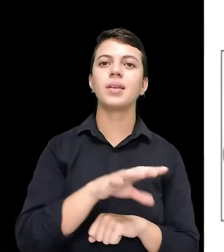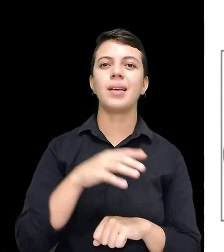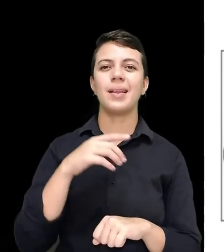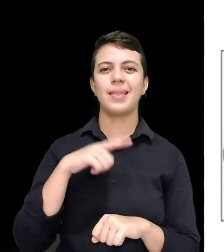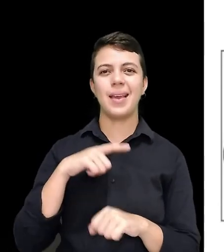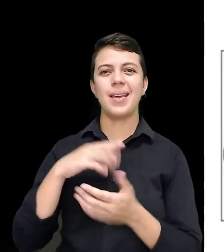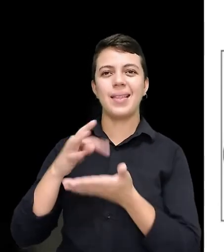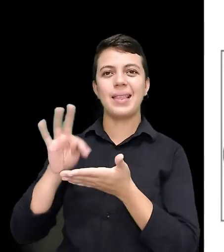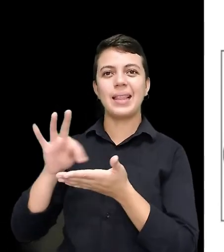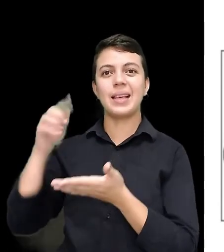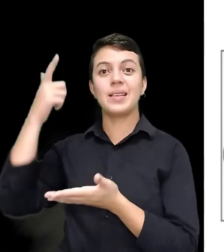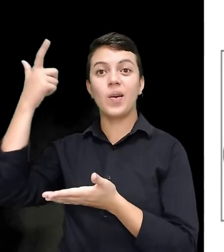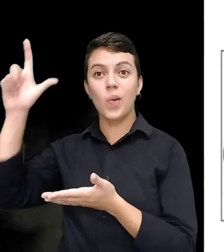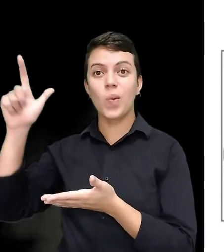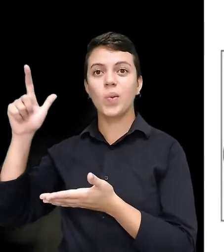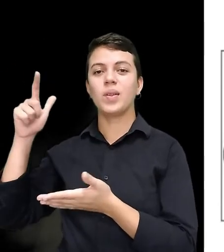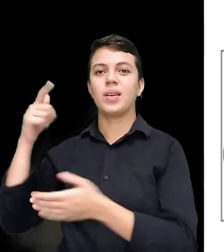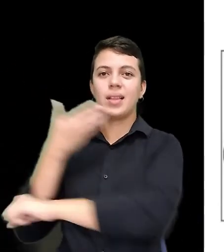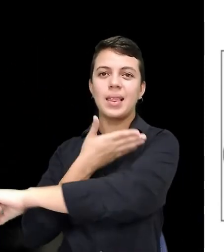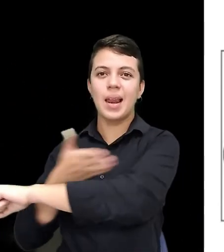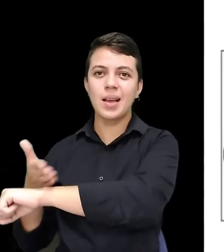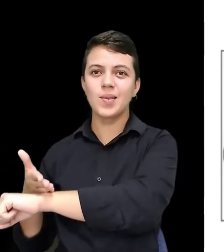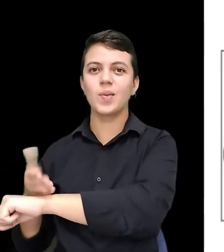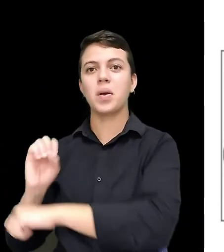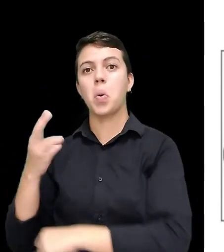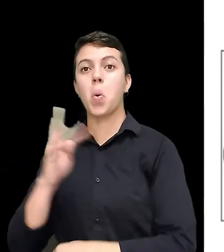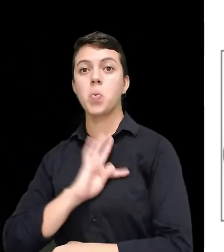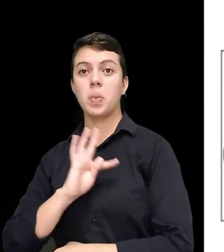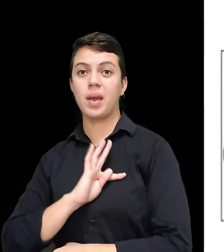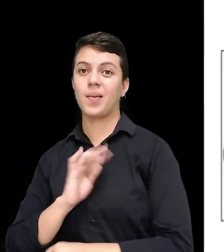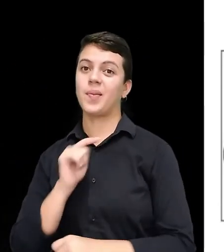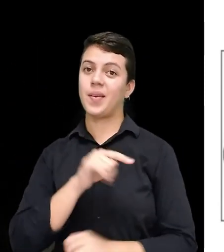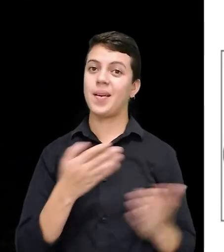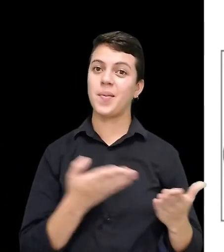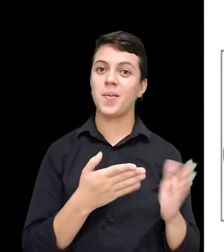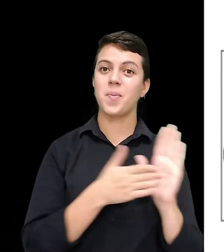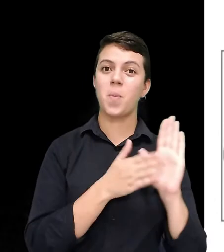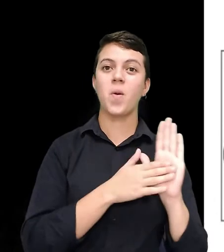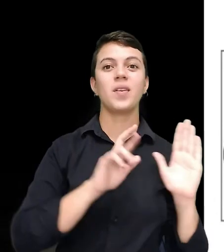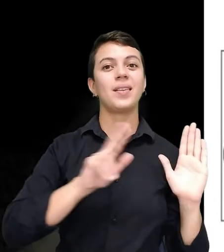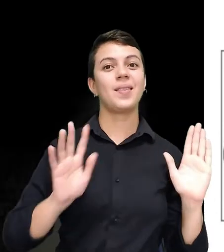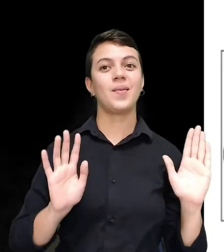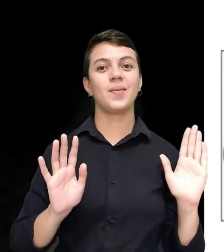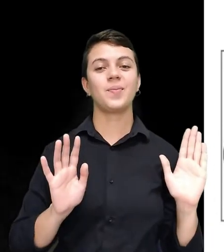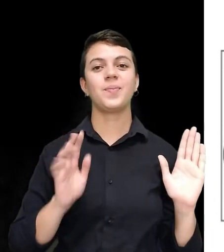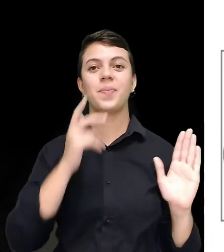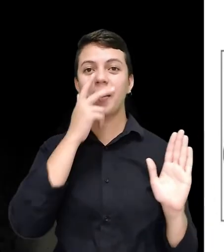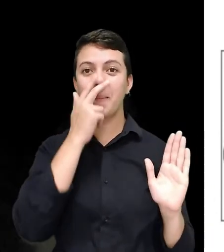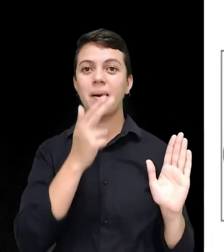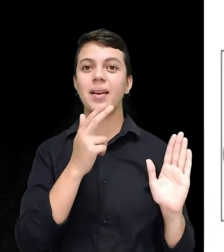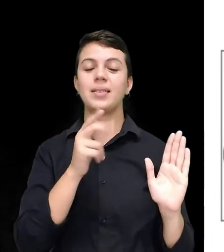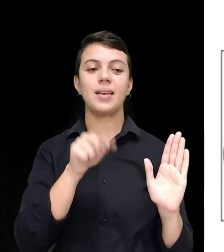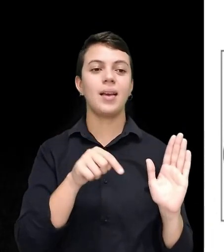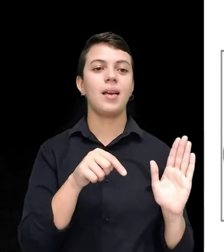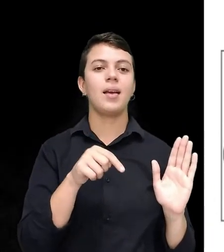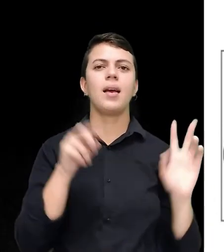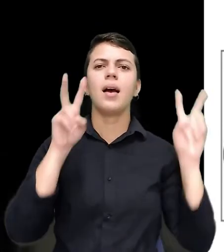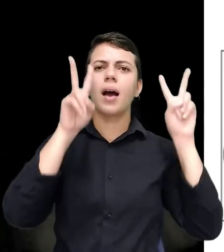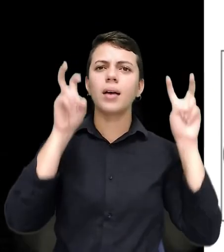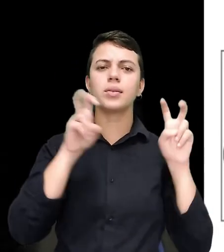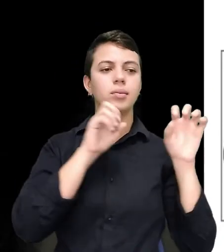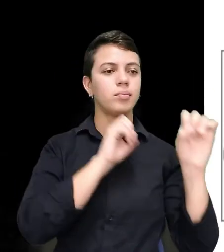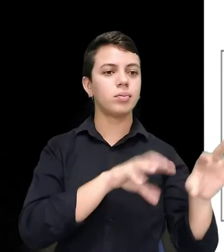acontecia na tendência tradicional ou tecnicista, mas aqui se desperta a construção da